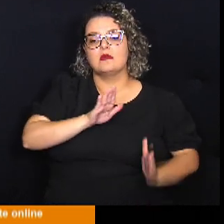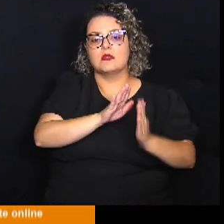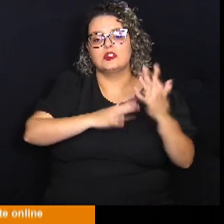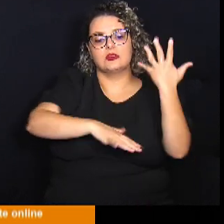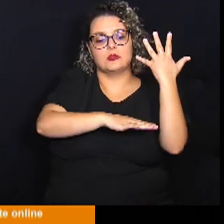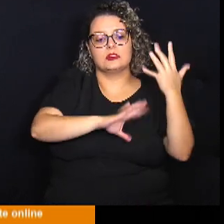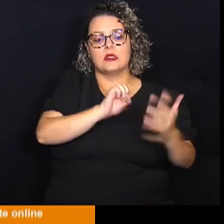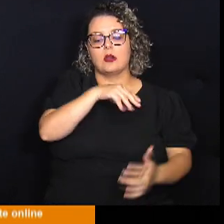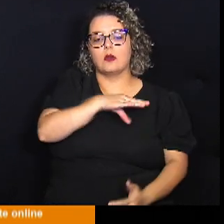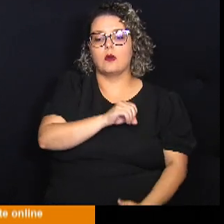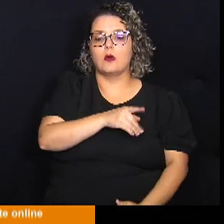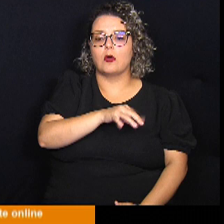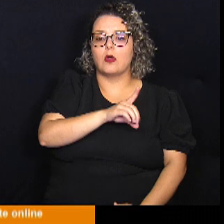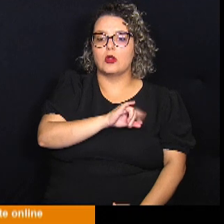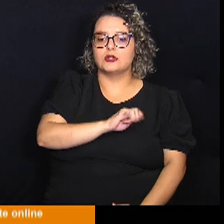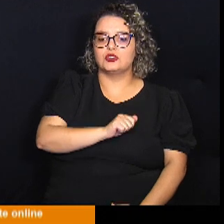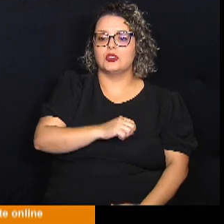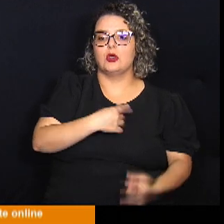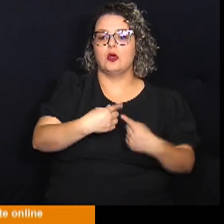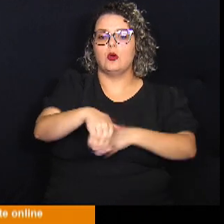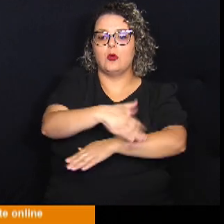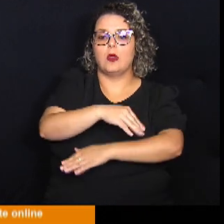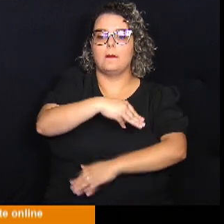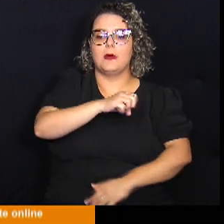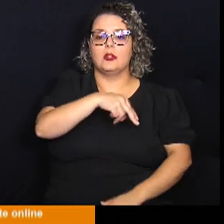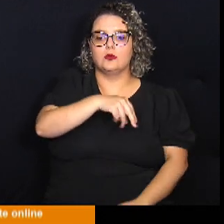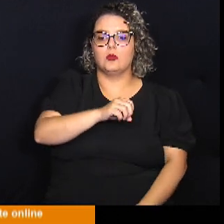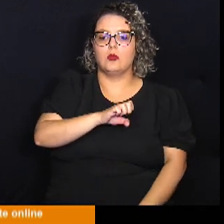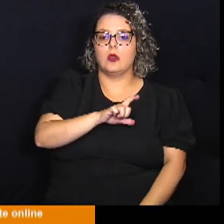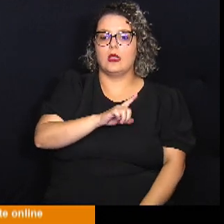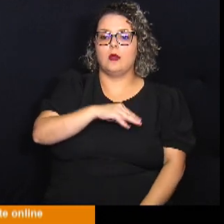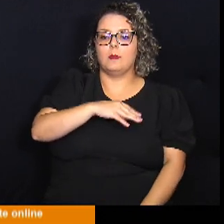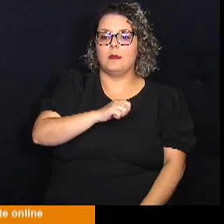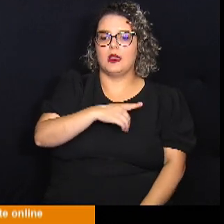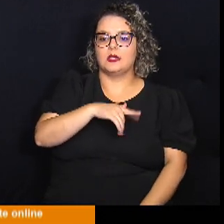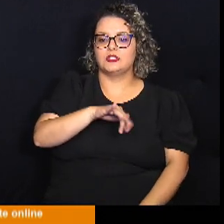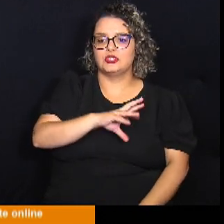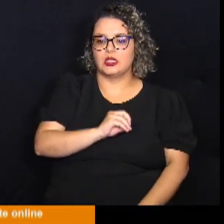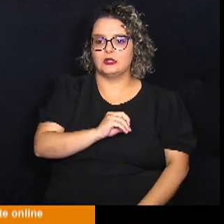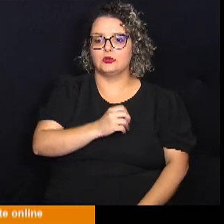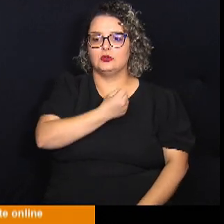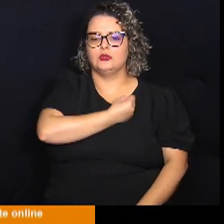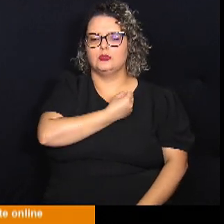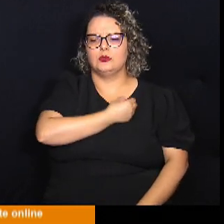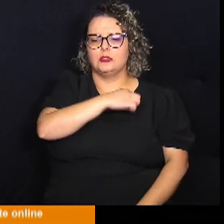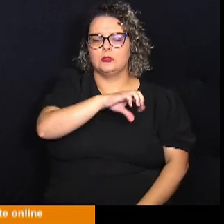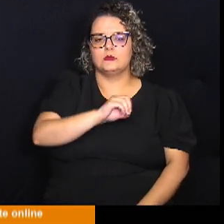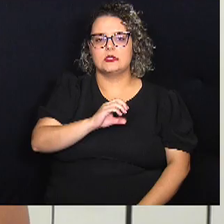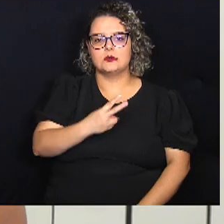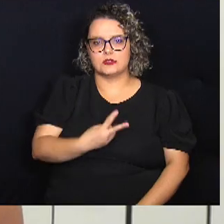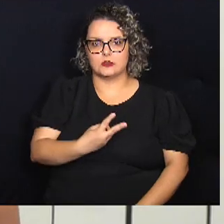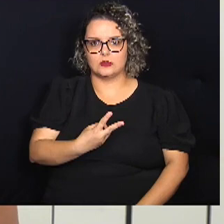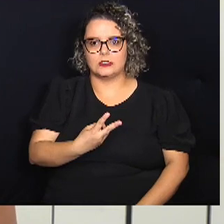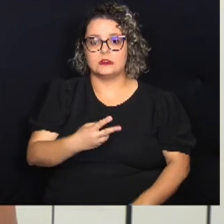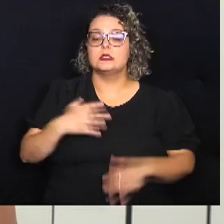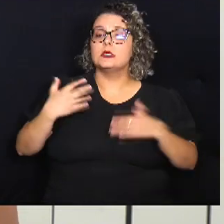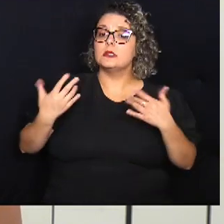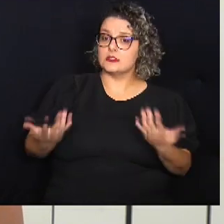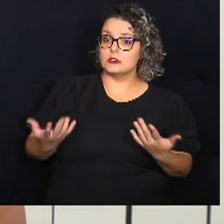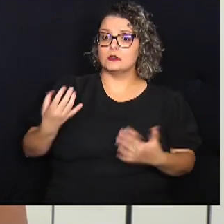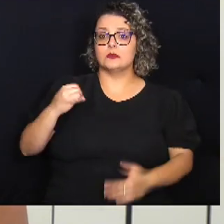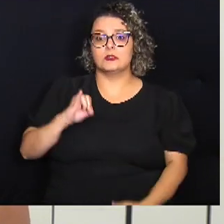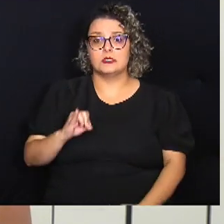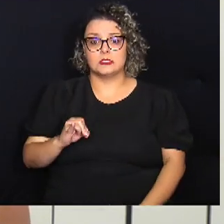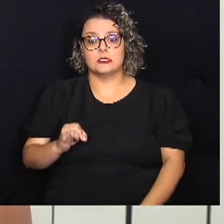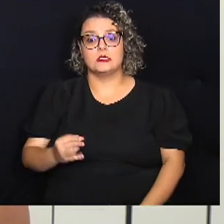Manuel Machado Pereira 902, em frente à Praça da Concórdia. Então, se você